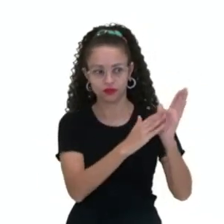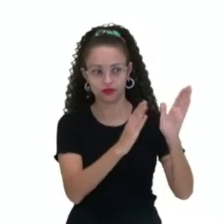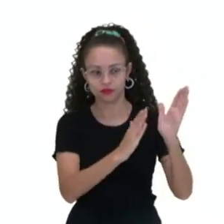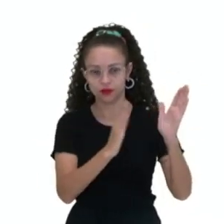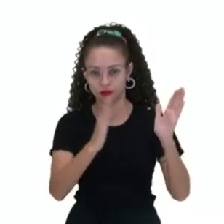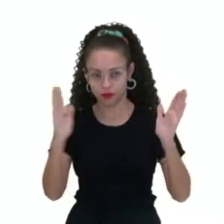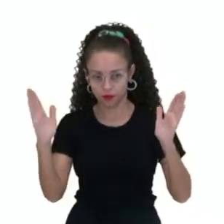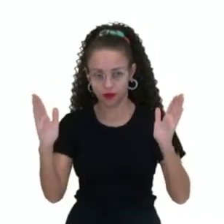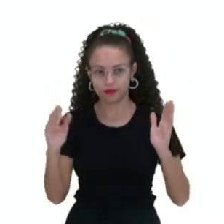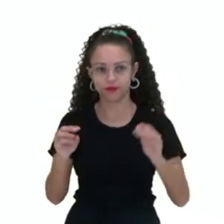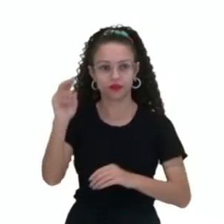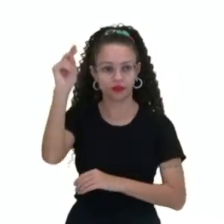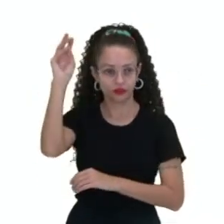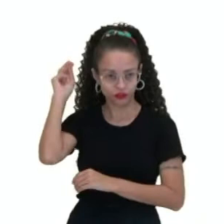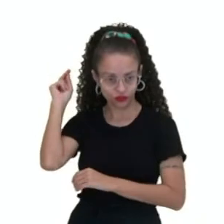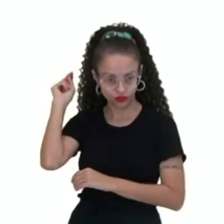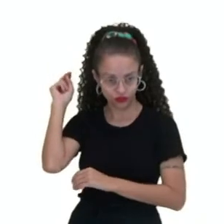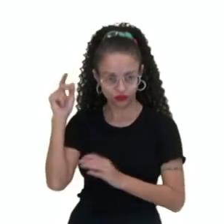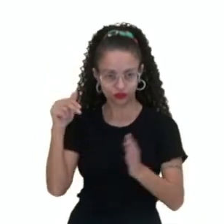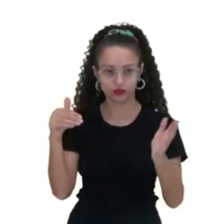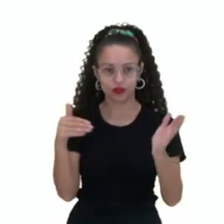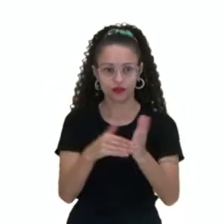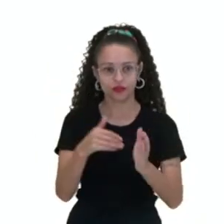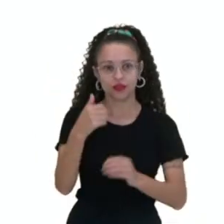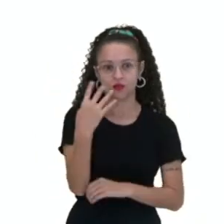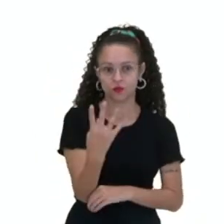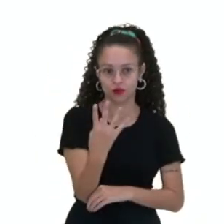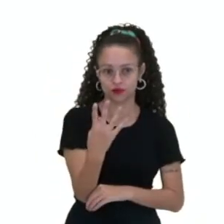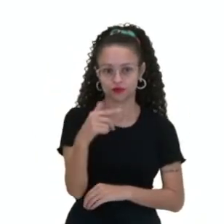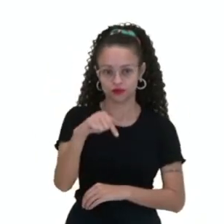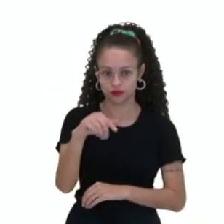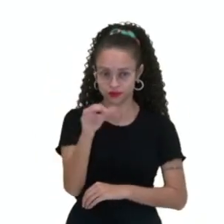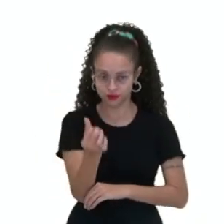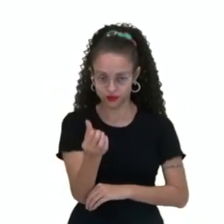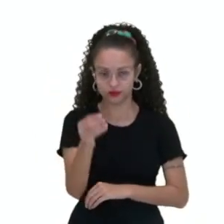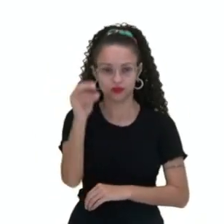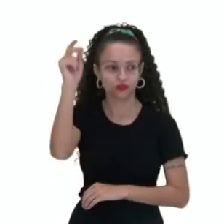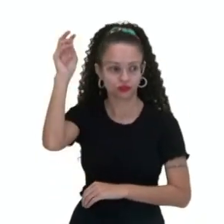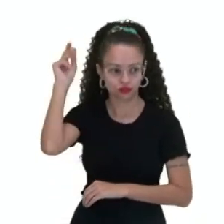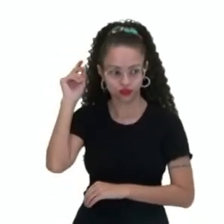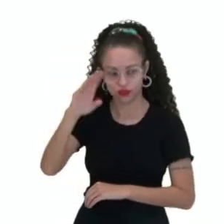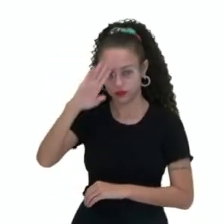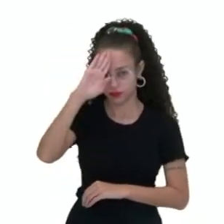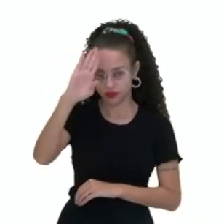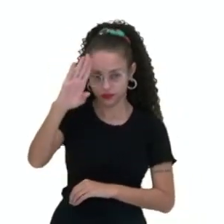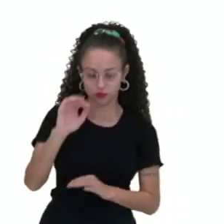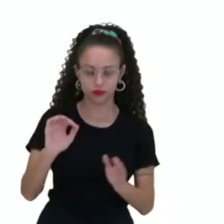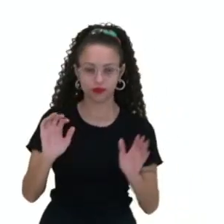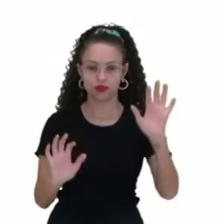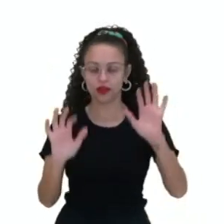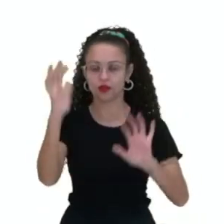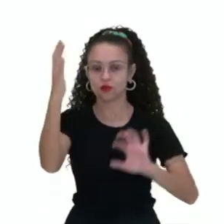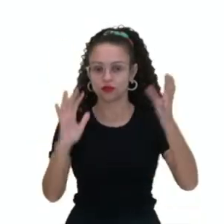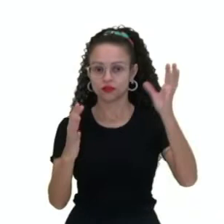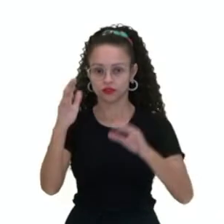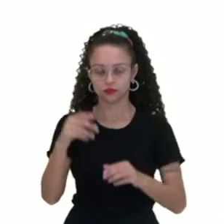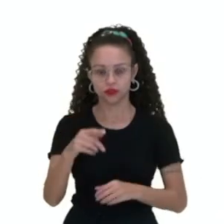Idade Antiga, de 4.000 até 476, seria a Idade Antiga, principalmente os acontecimentos das civilizações